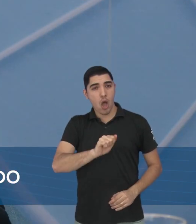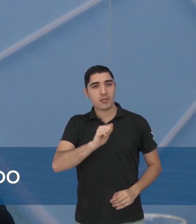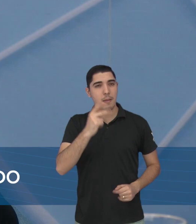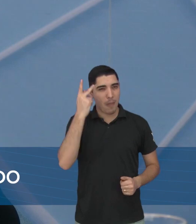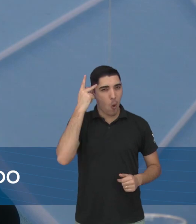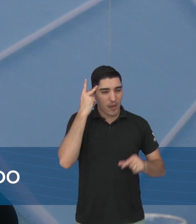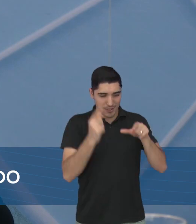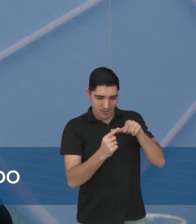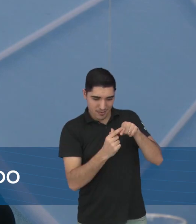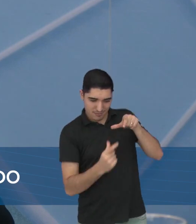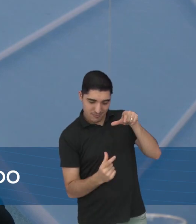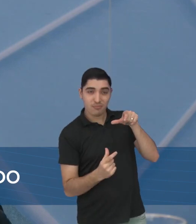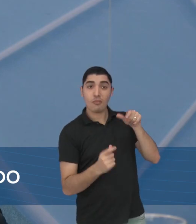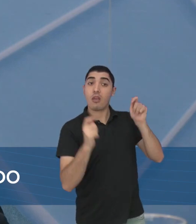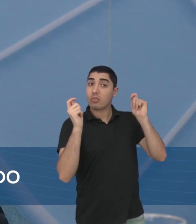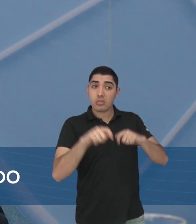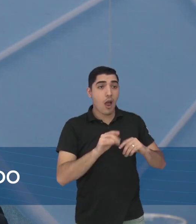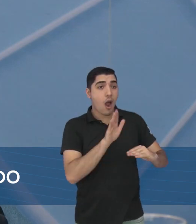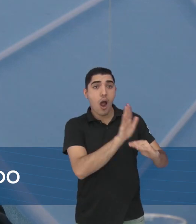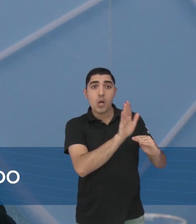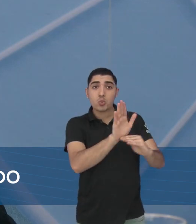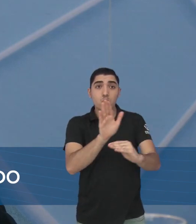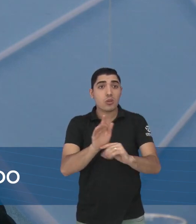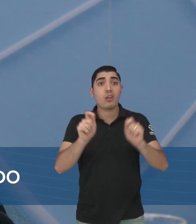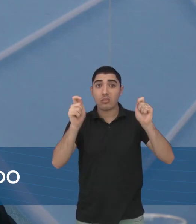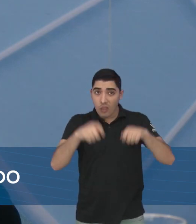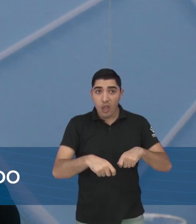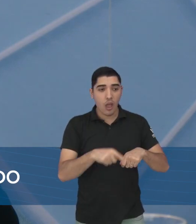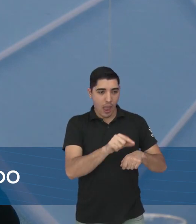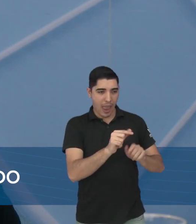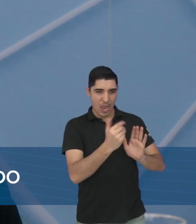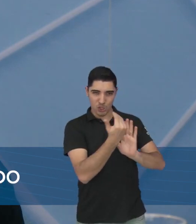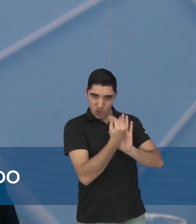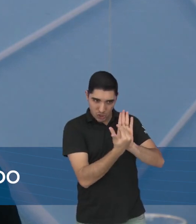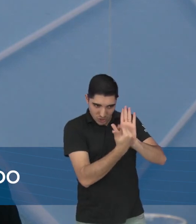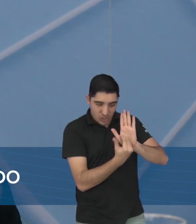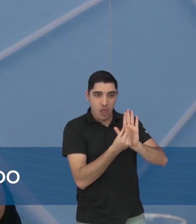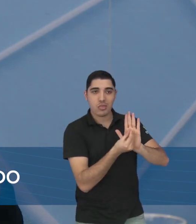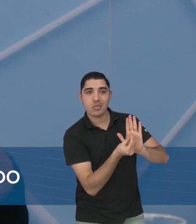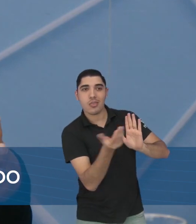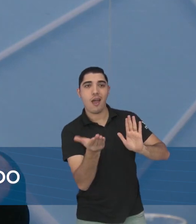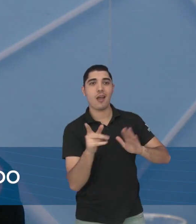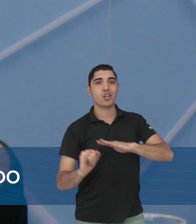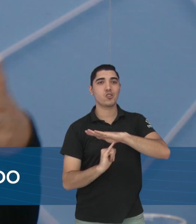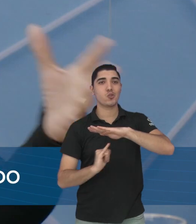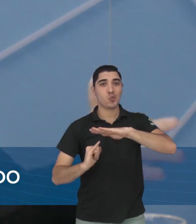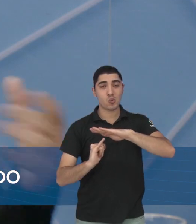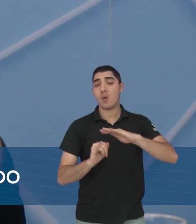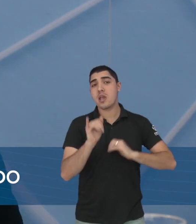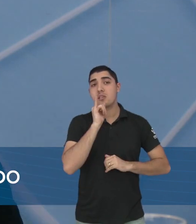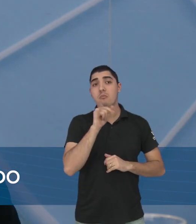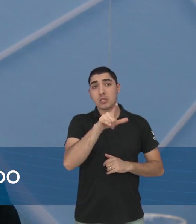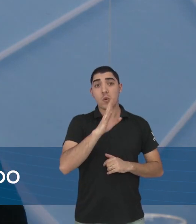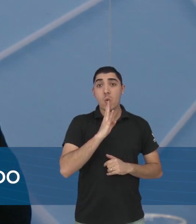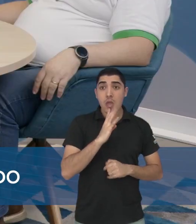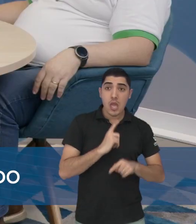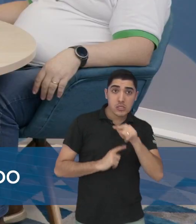Hoje em dia existem muitas maneiras de contribuir, né? Então, procurar uma instituição que você acredita no